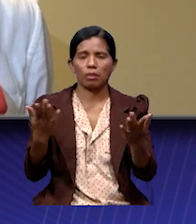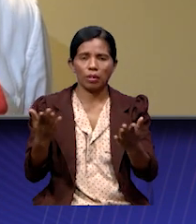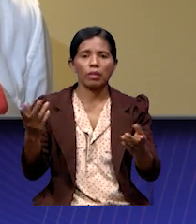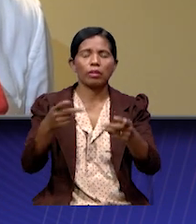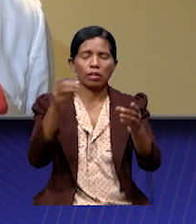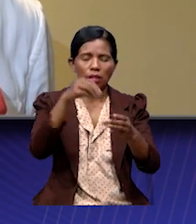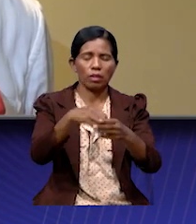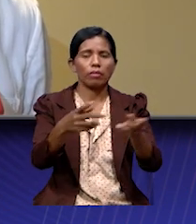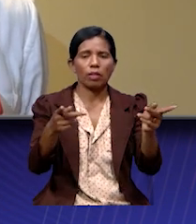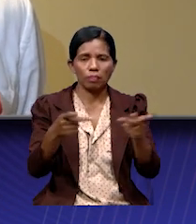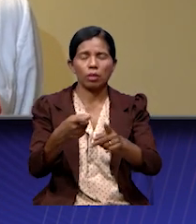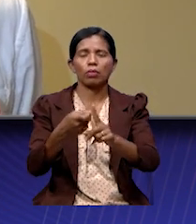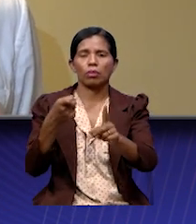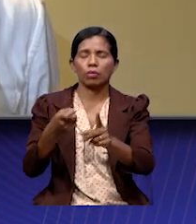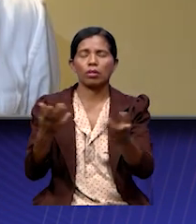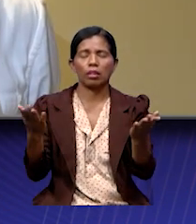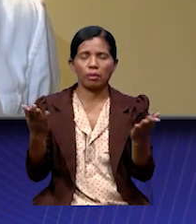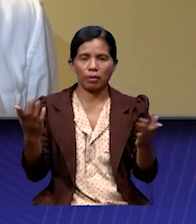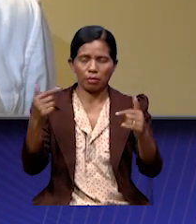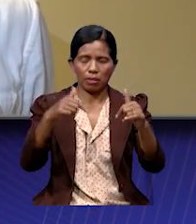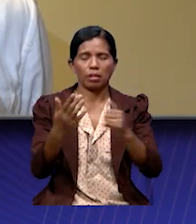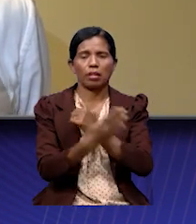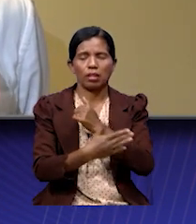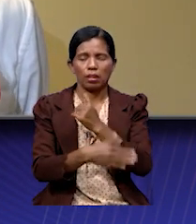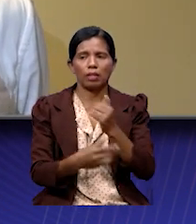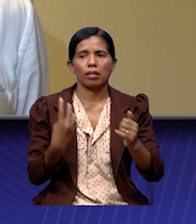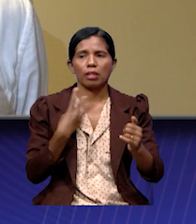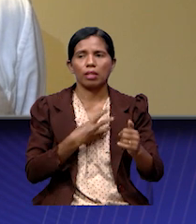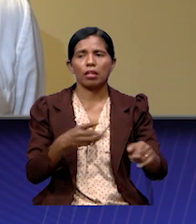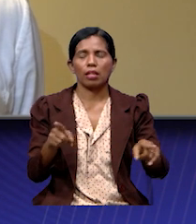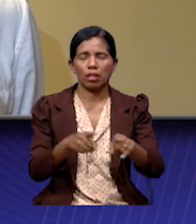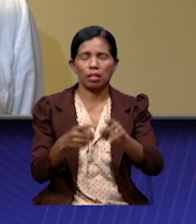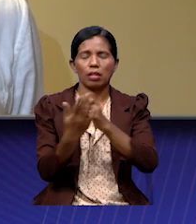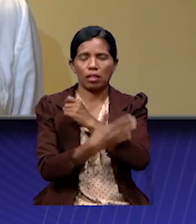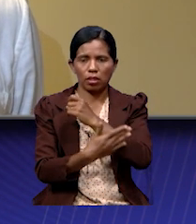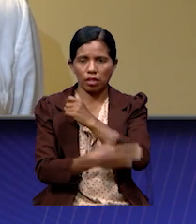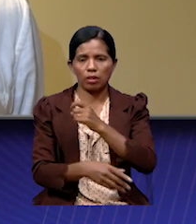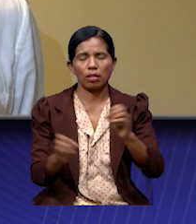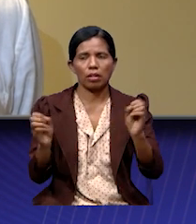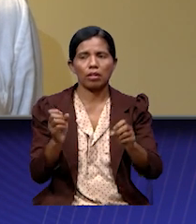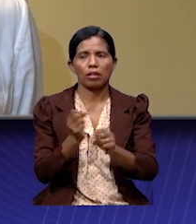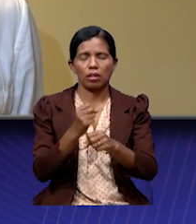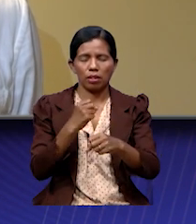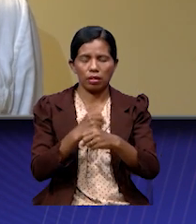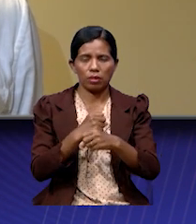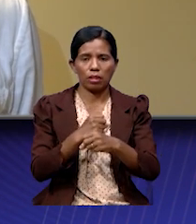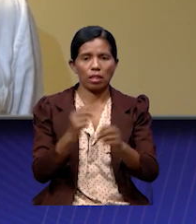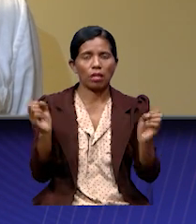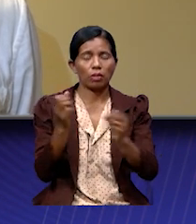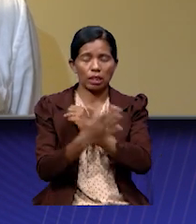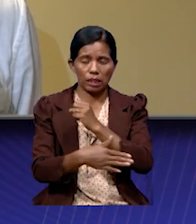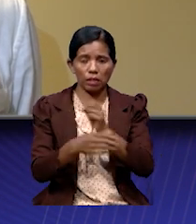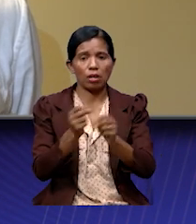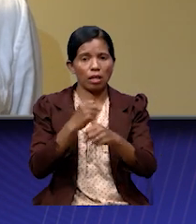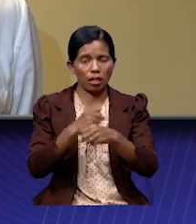pois lori hosi ida neve mak mai to itene rai Karena sahun nabe loss nasaun halo produksi sahun mina, in